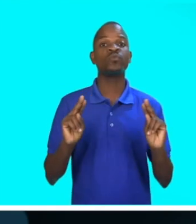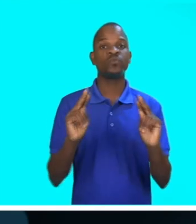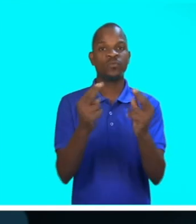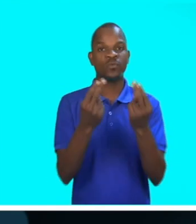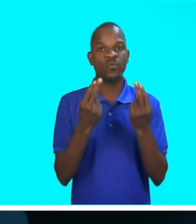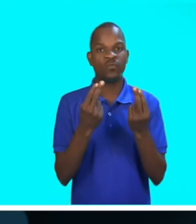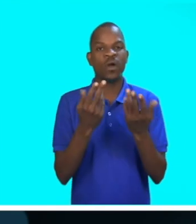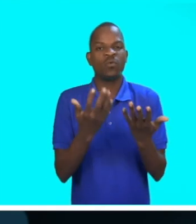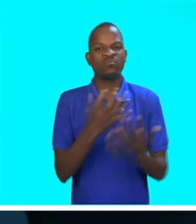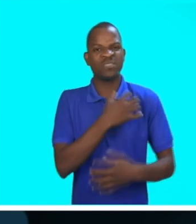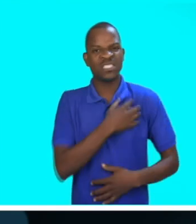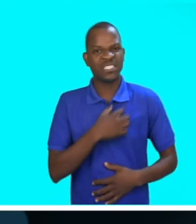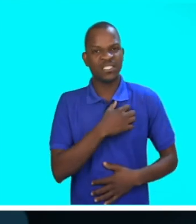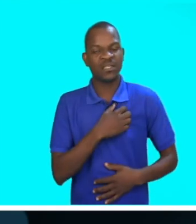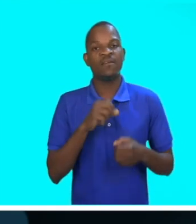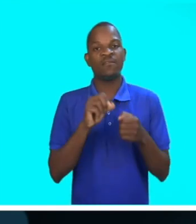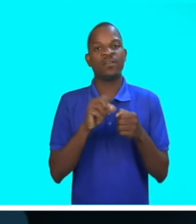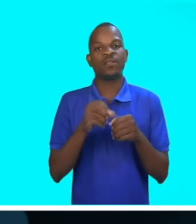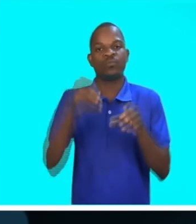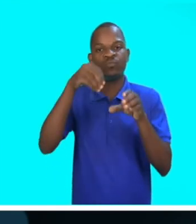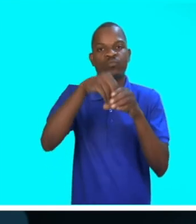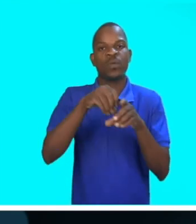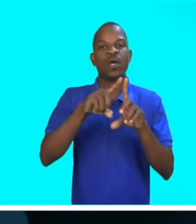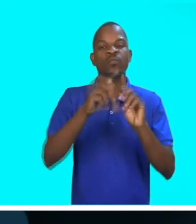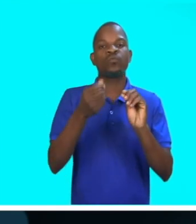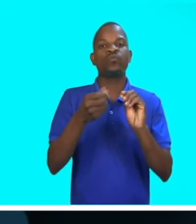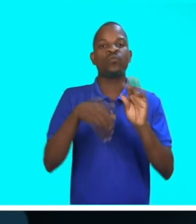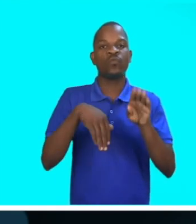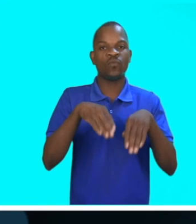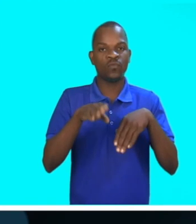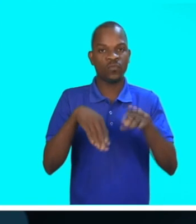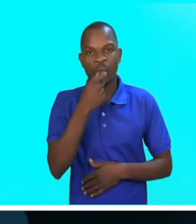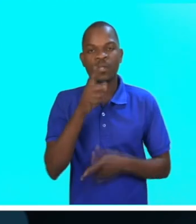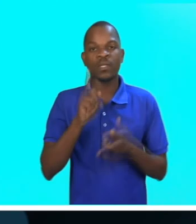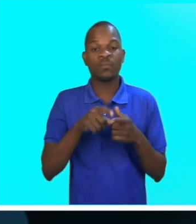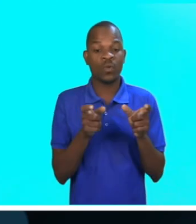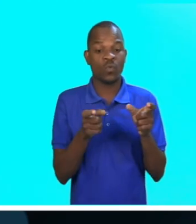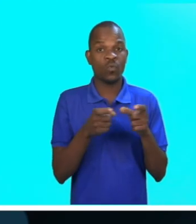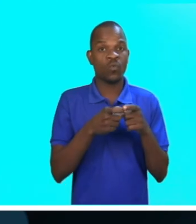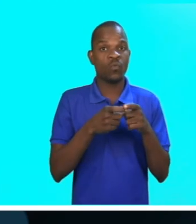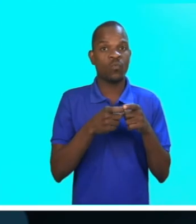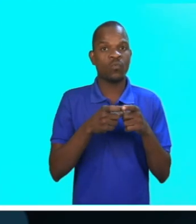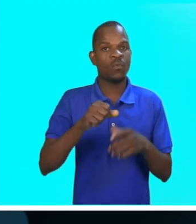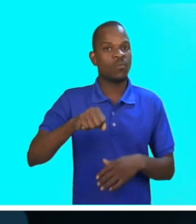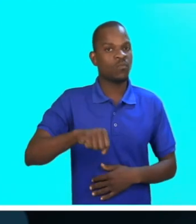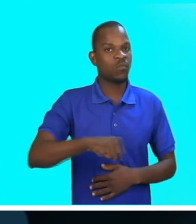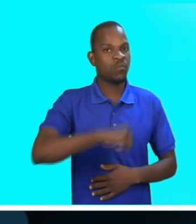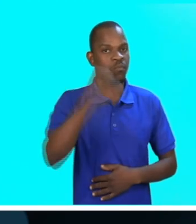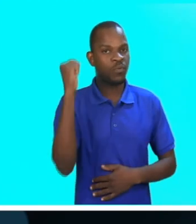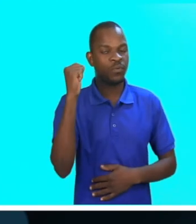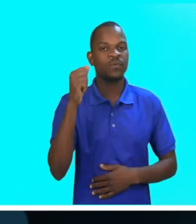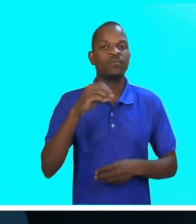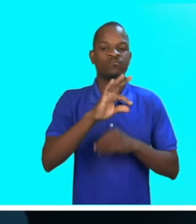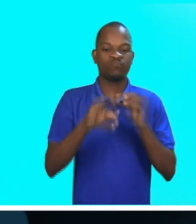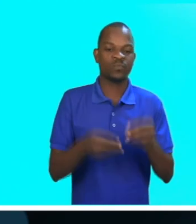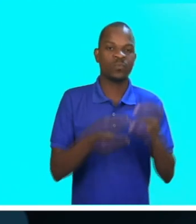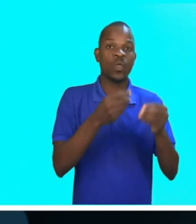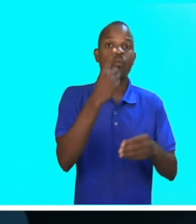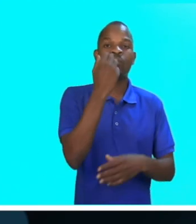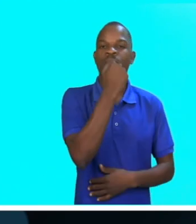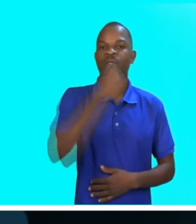criar no mundo do futebol. Principalmente aqui em uma população. O clube vencedor terá um milhão de